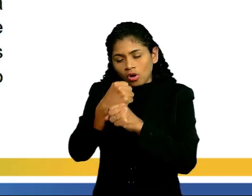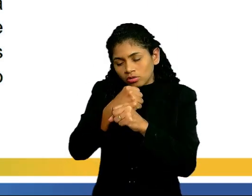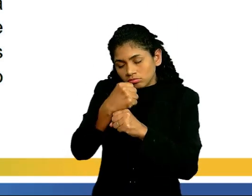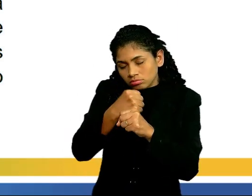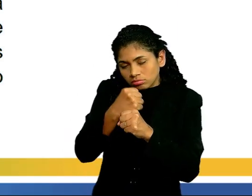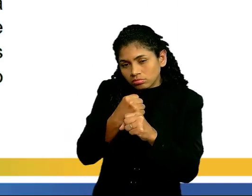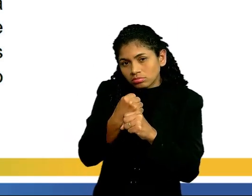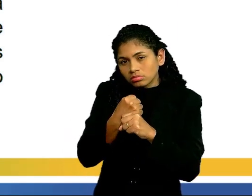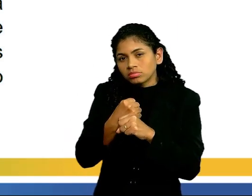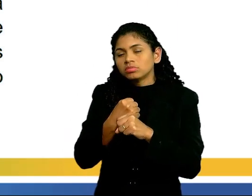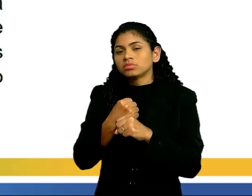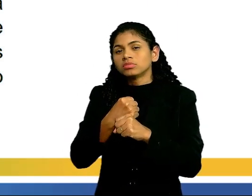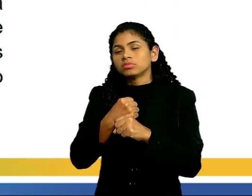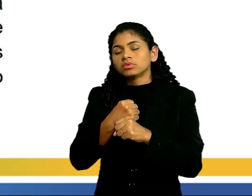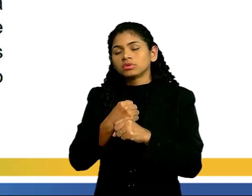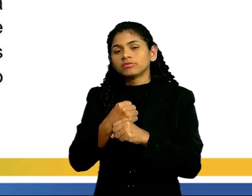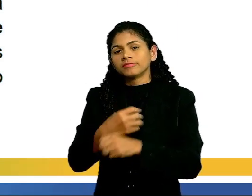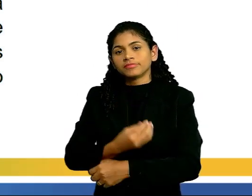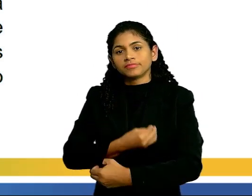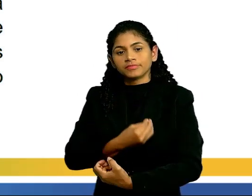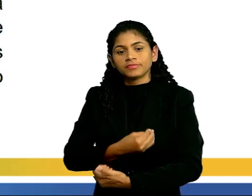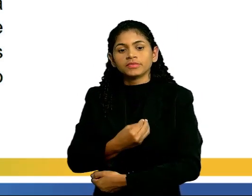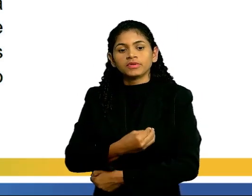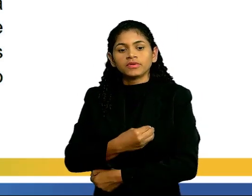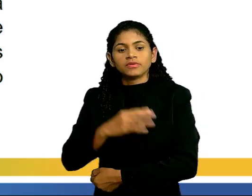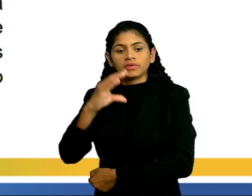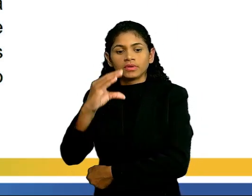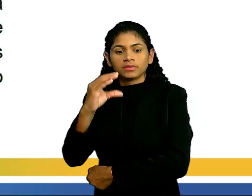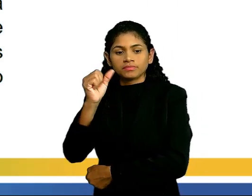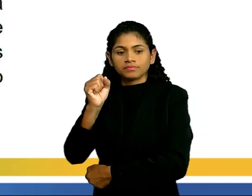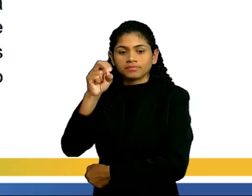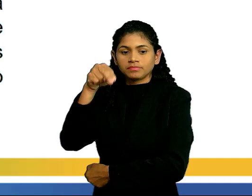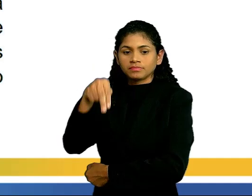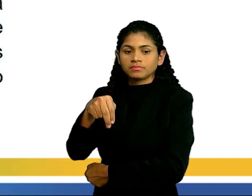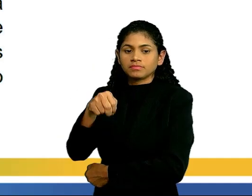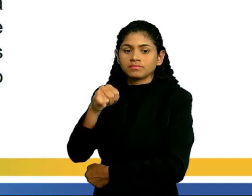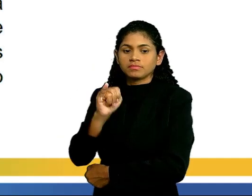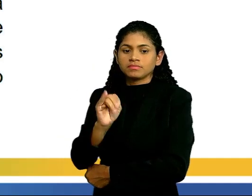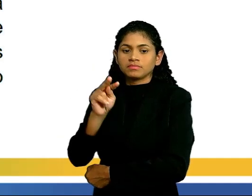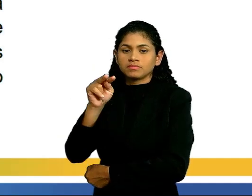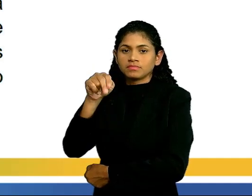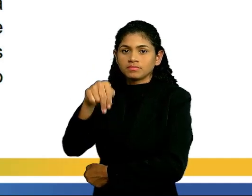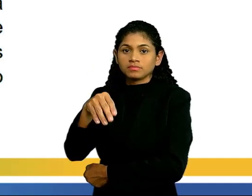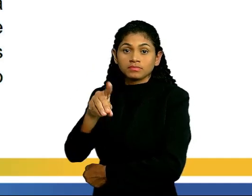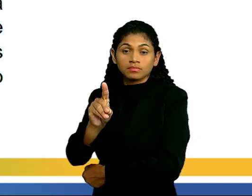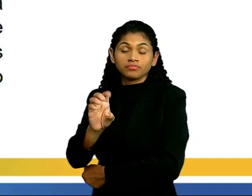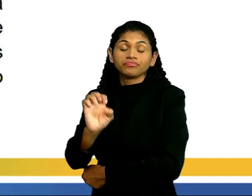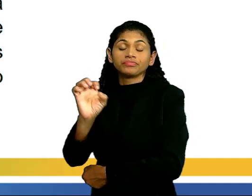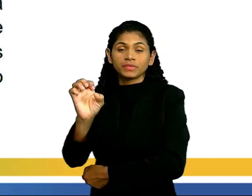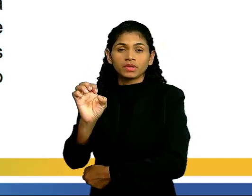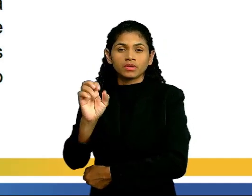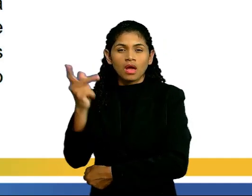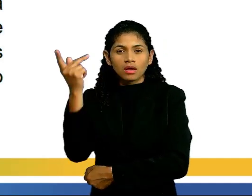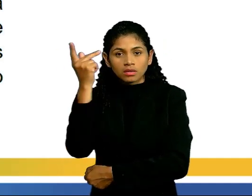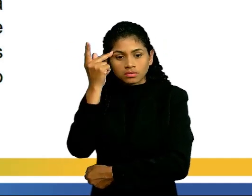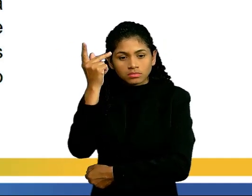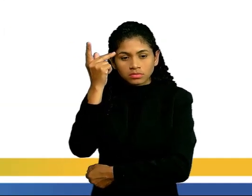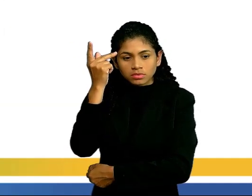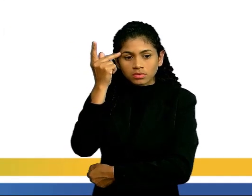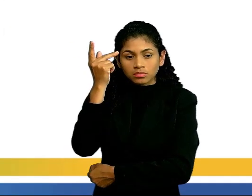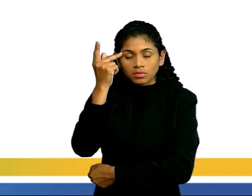na comunidade do Canidé, em São Paulo, com os seus 3 filhos, ao ler este